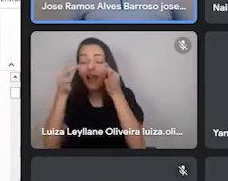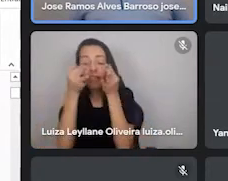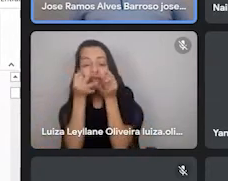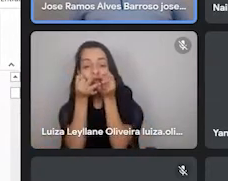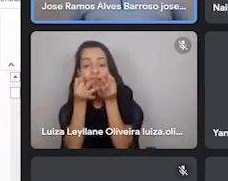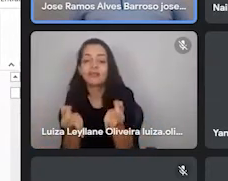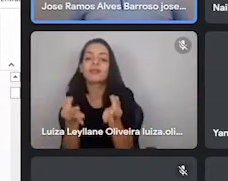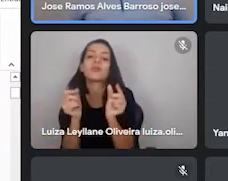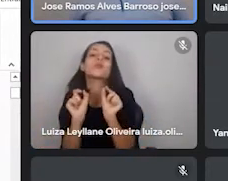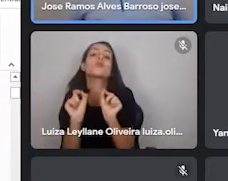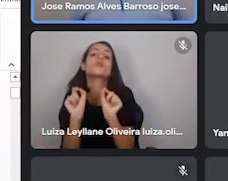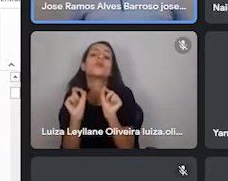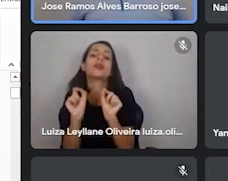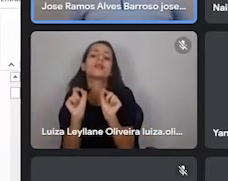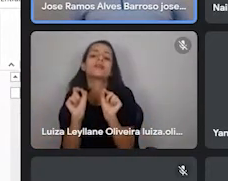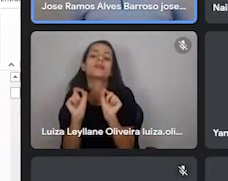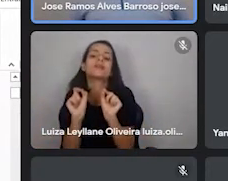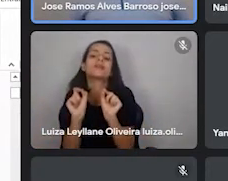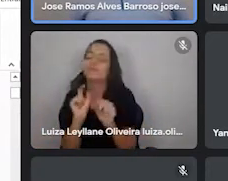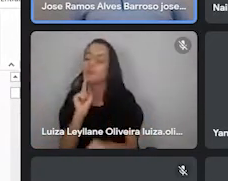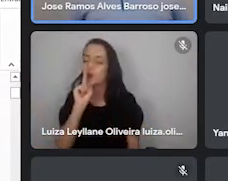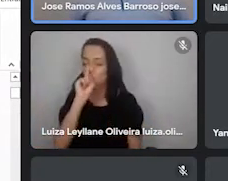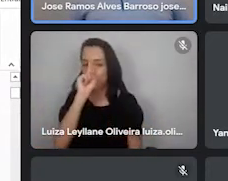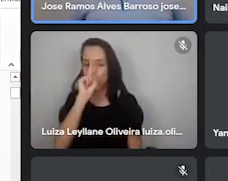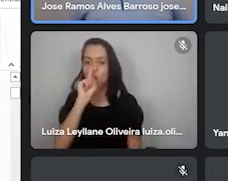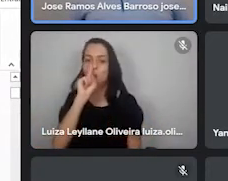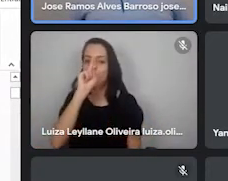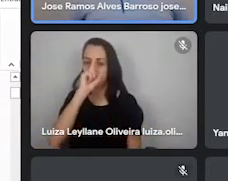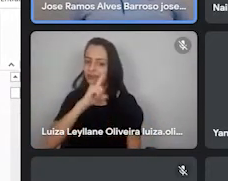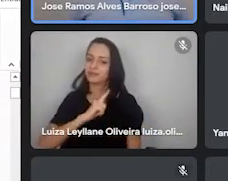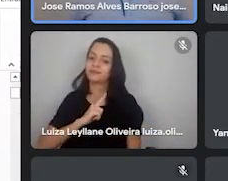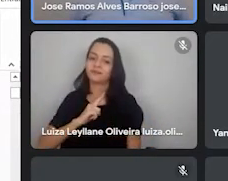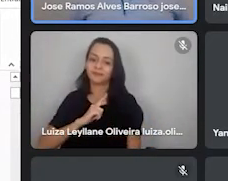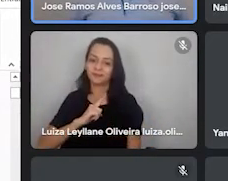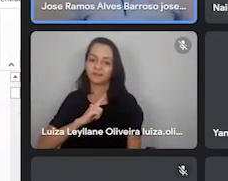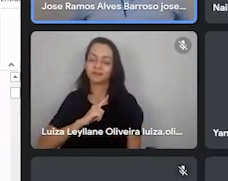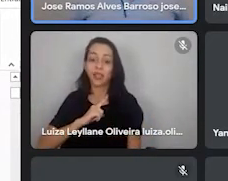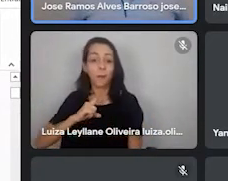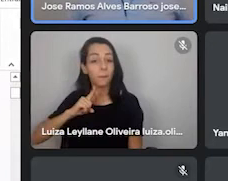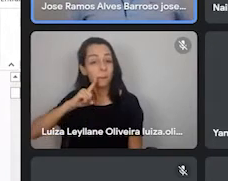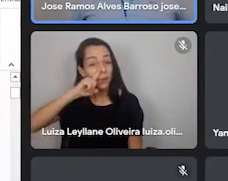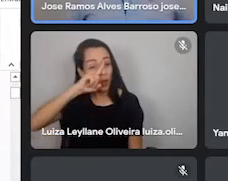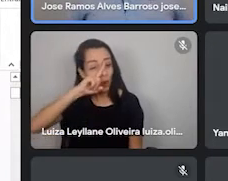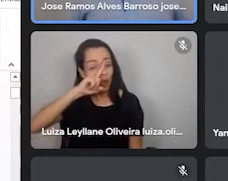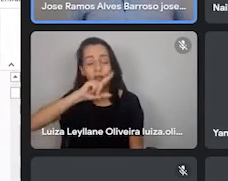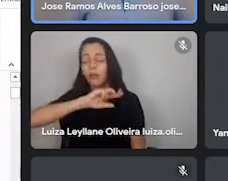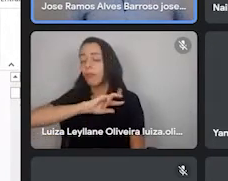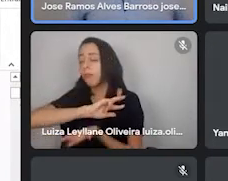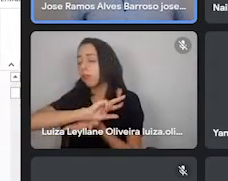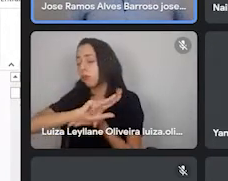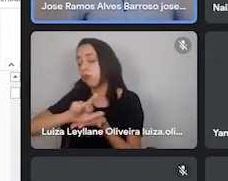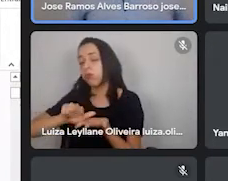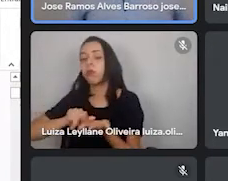que aos riscos. Os riscos, eles estão ali.